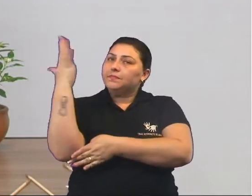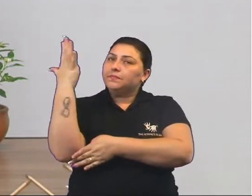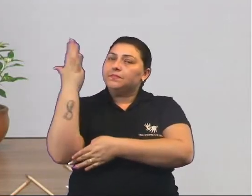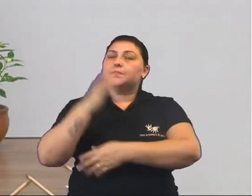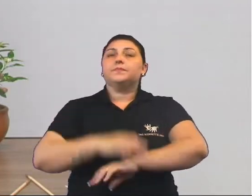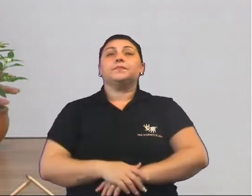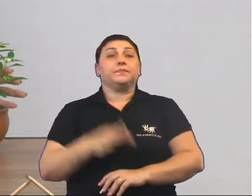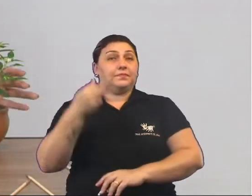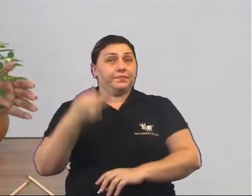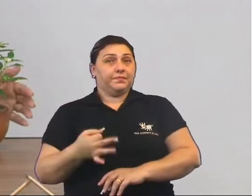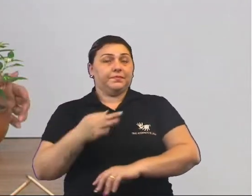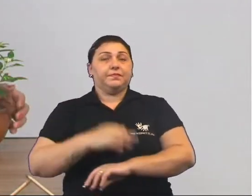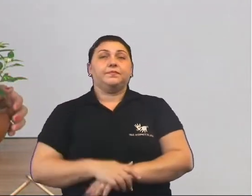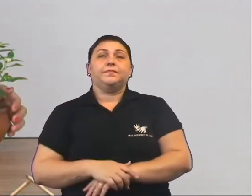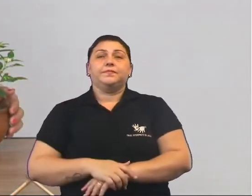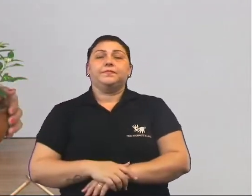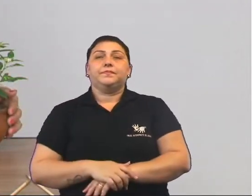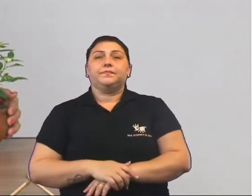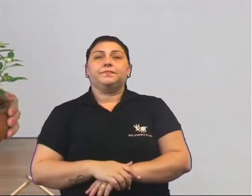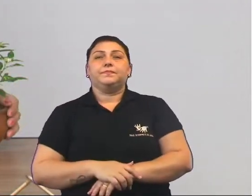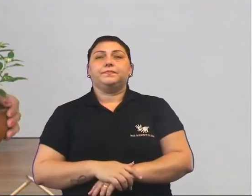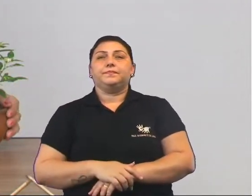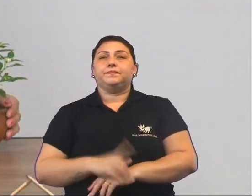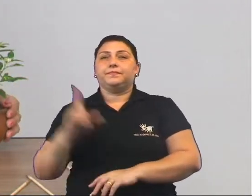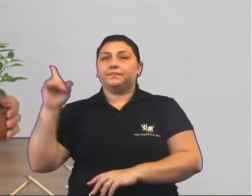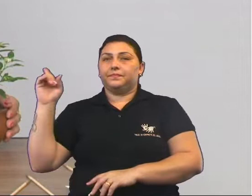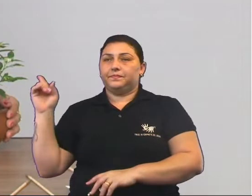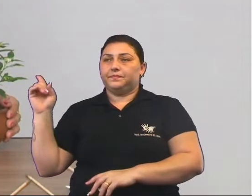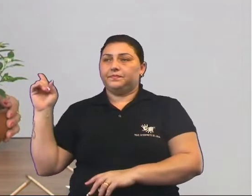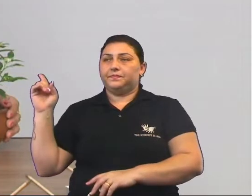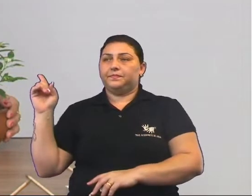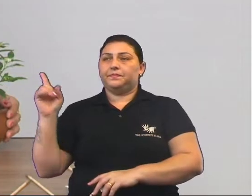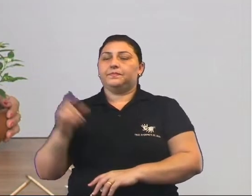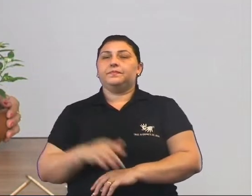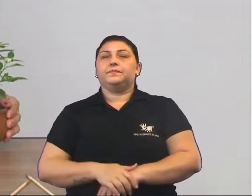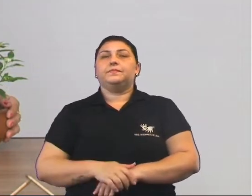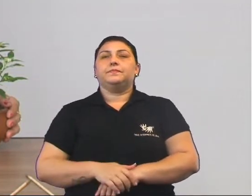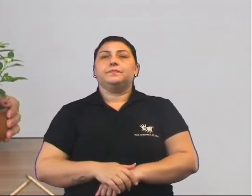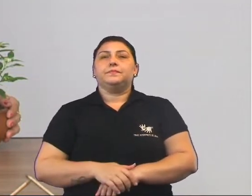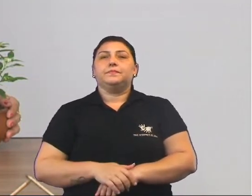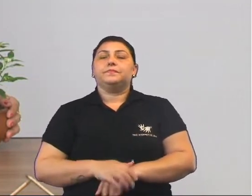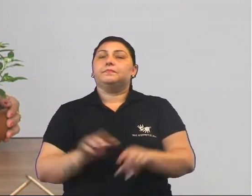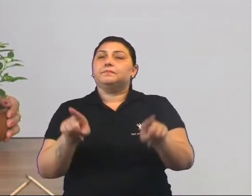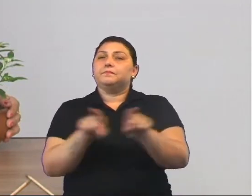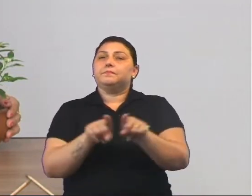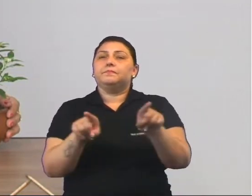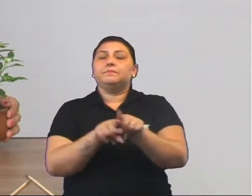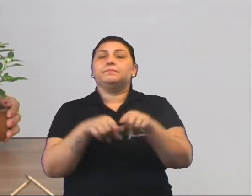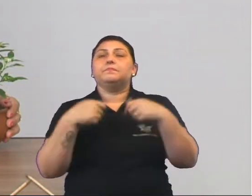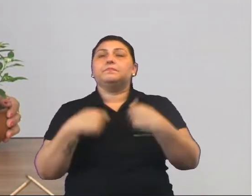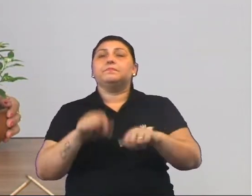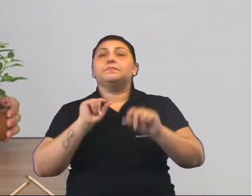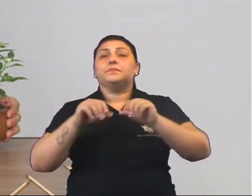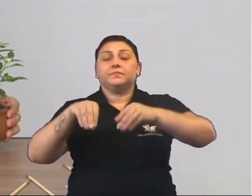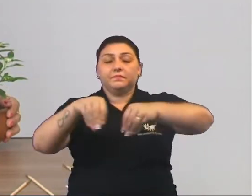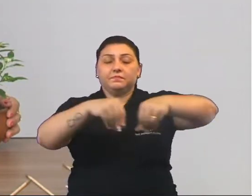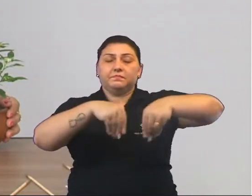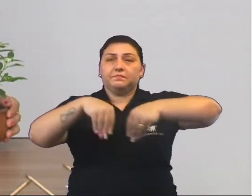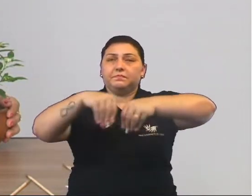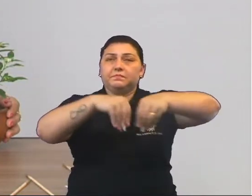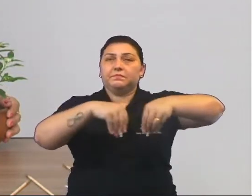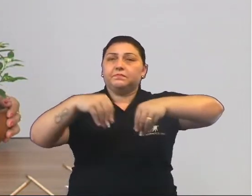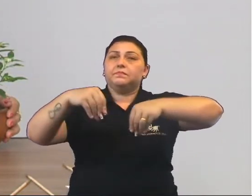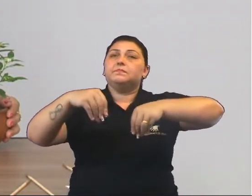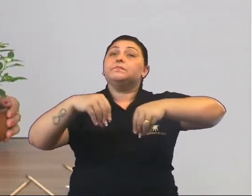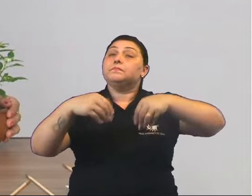árvore, certo? Nessa plantinha aqui que eu acabei de mostrar para vocês, ela também precisa de quê? De terra, precisa